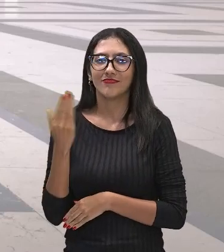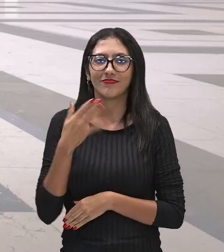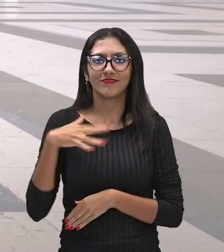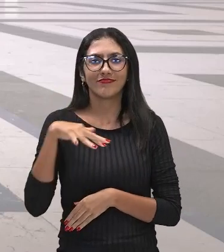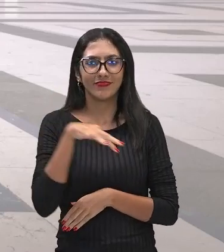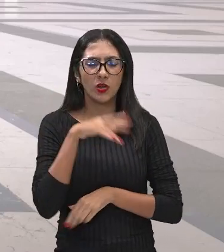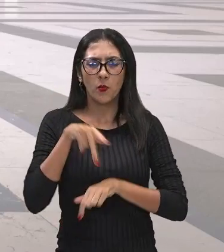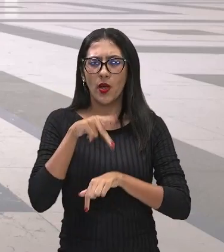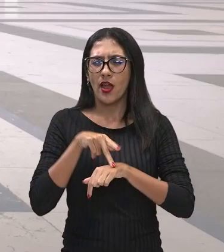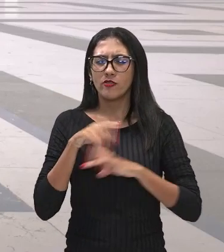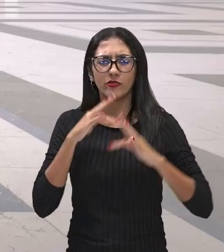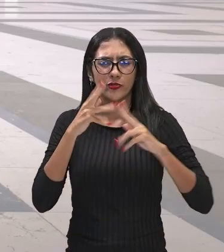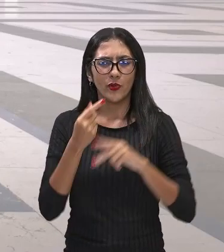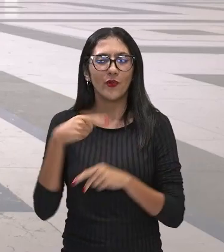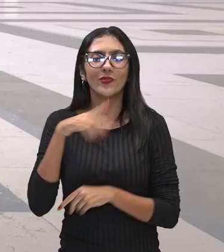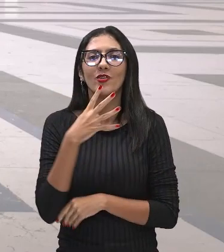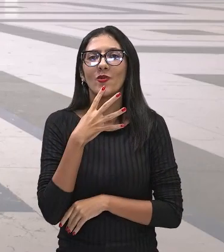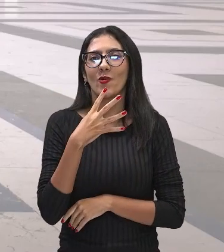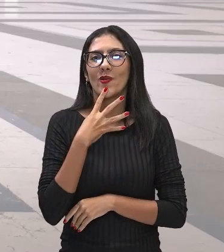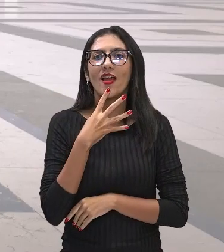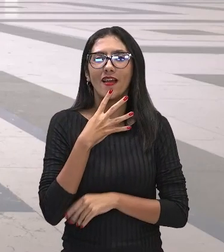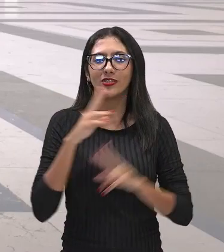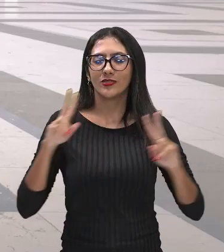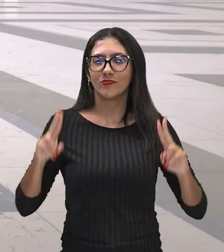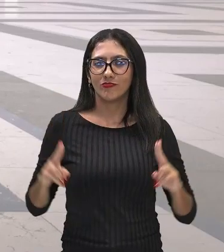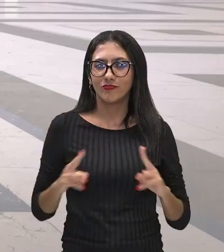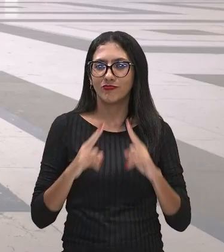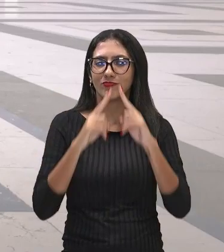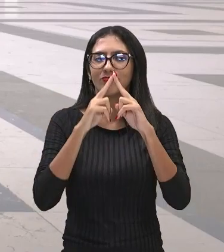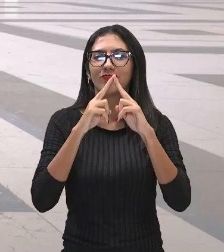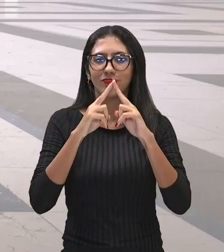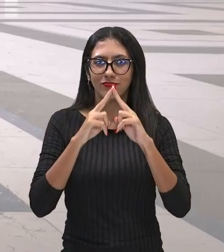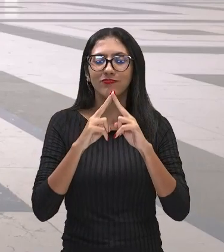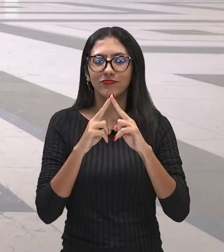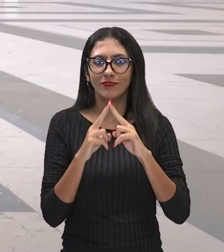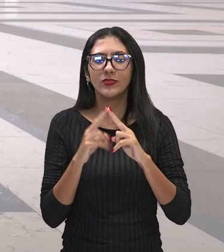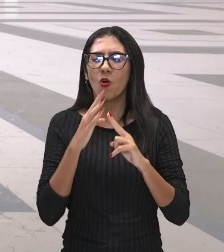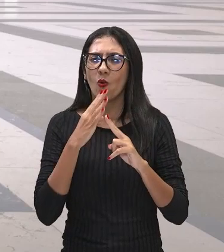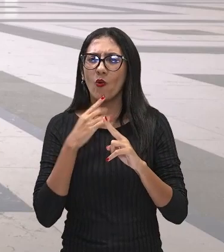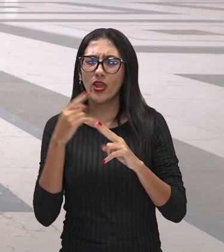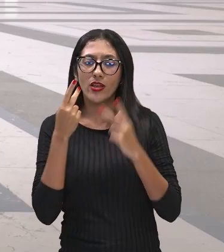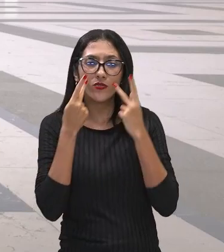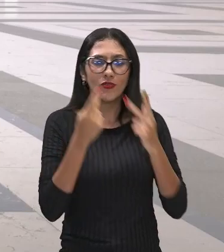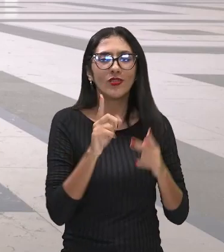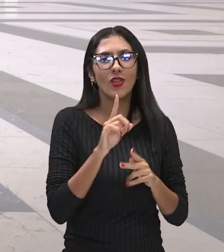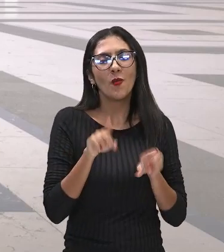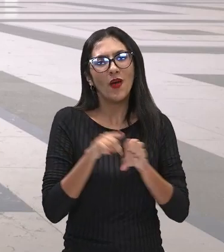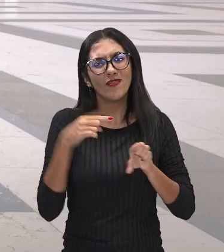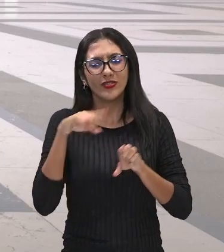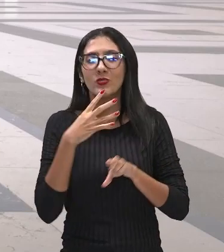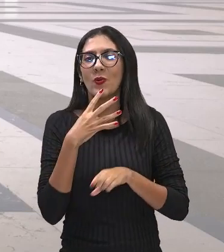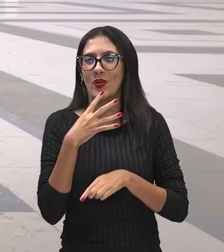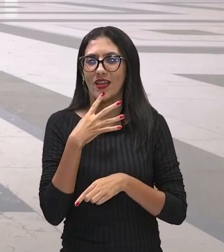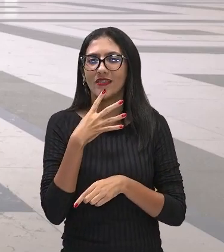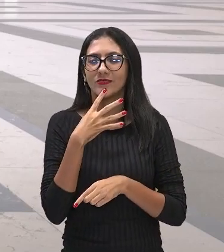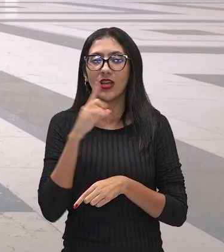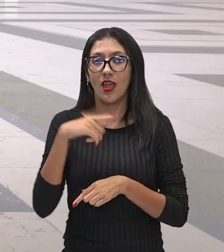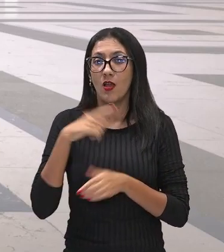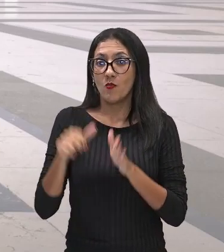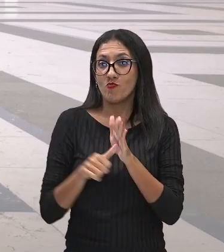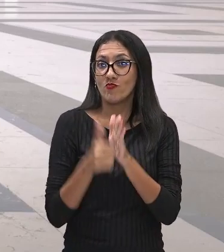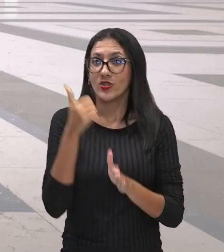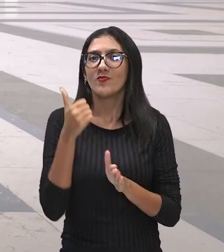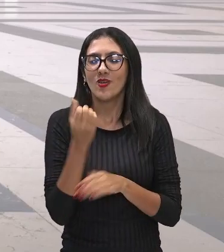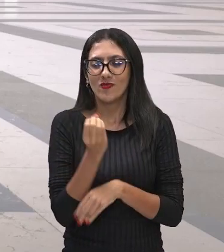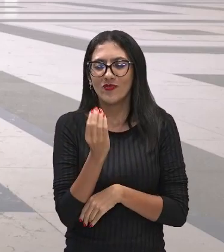que todo mundo conhece, que é a Torre Eiffel. Se você nunca viu presencialmente, mas pelo menos você já ouviu. É o primeiro momento da minha